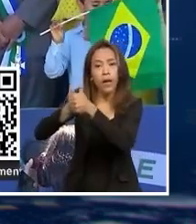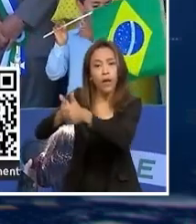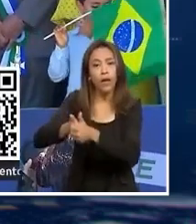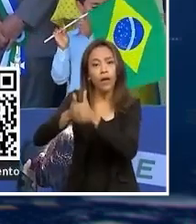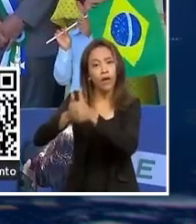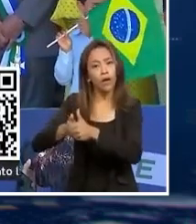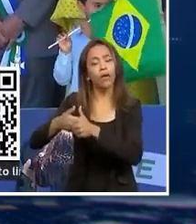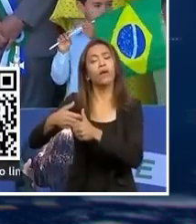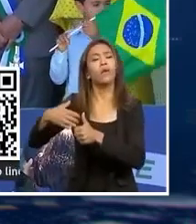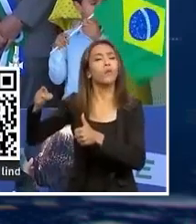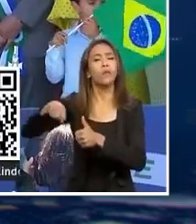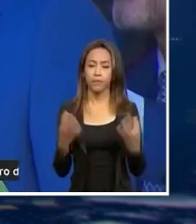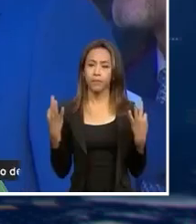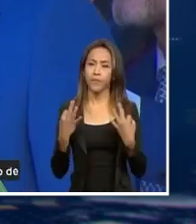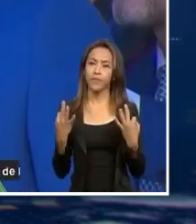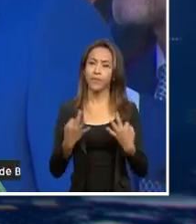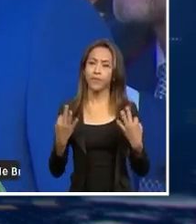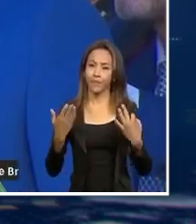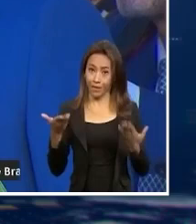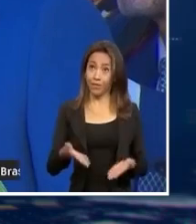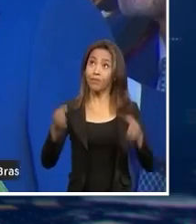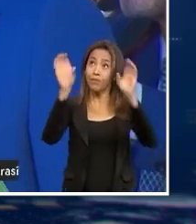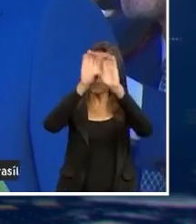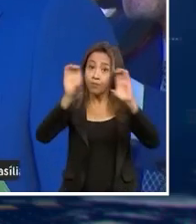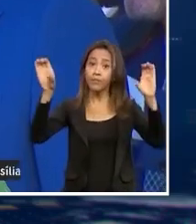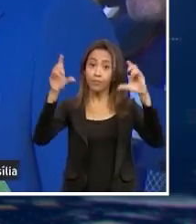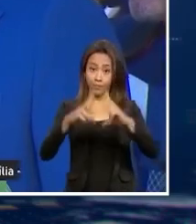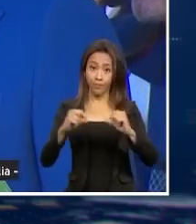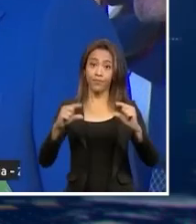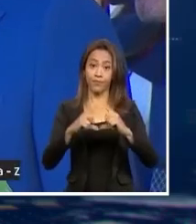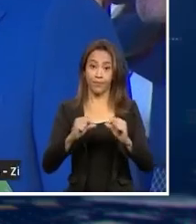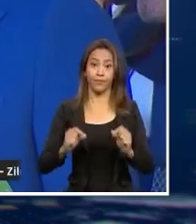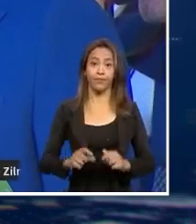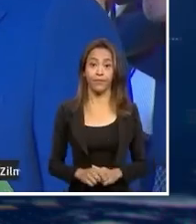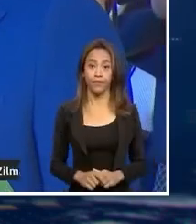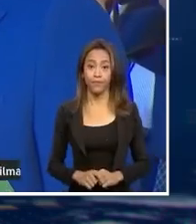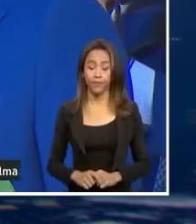que o Lula mesmo compartilhou na rede oficial dele, né, Lula Oficial,